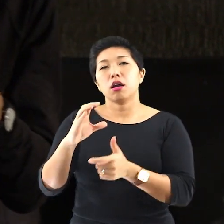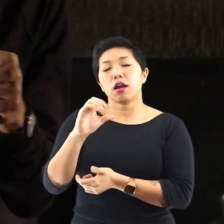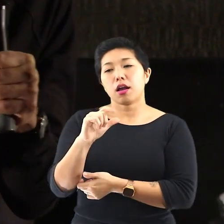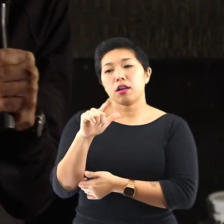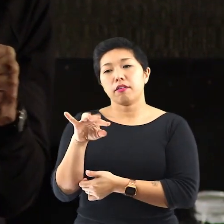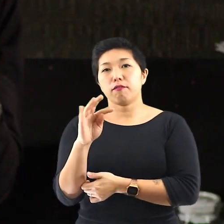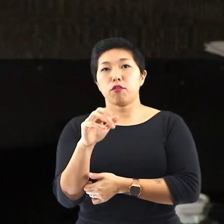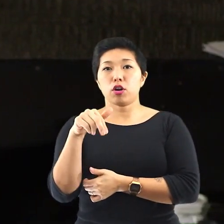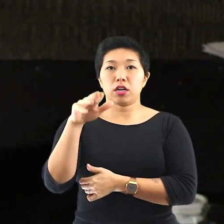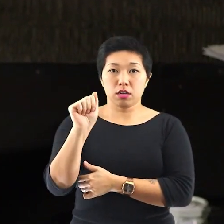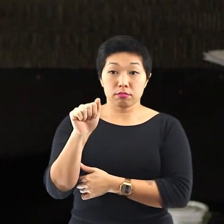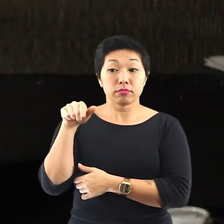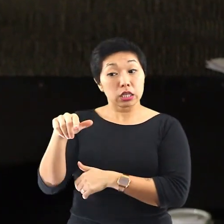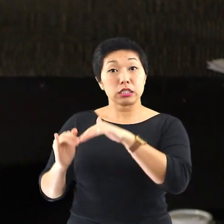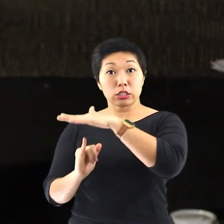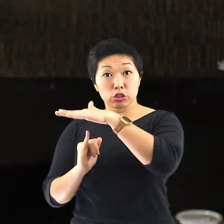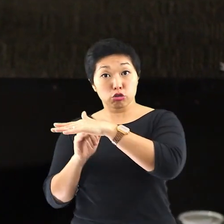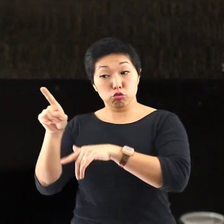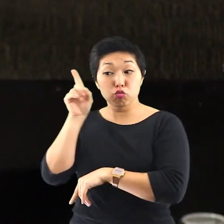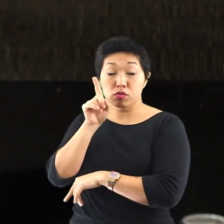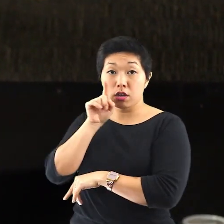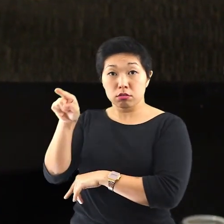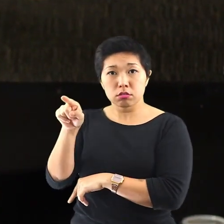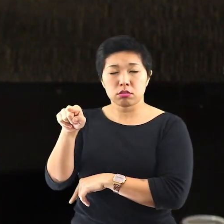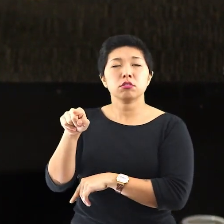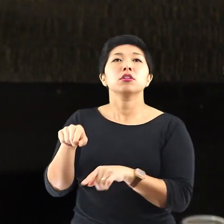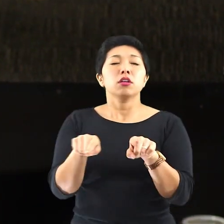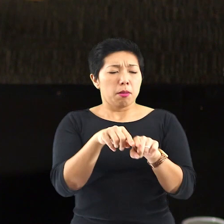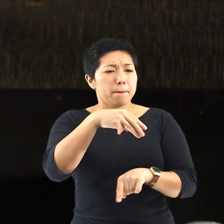Califórnia. E esse Jane Family Institute, o Marcelo está